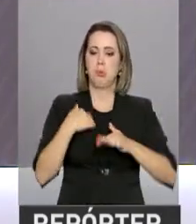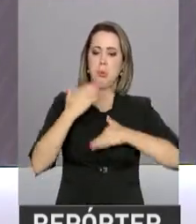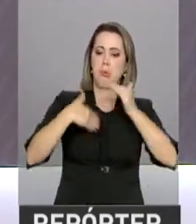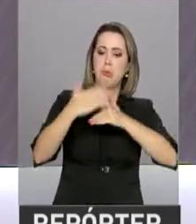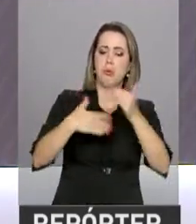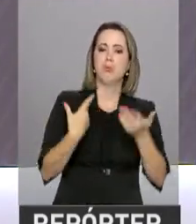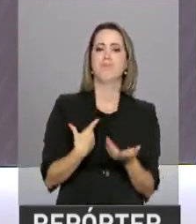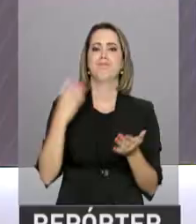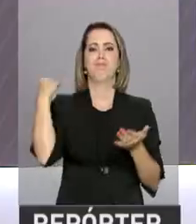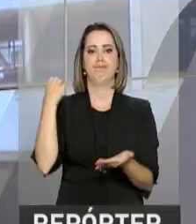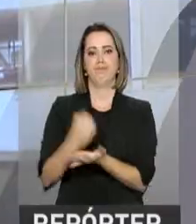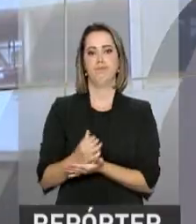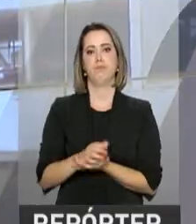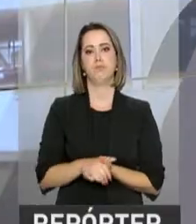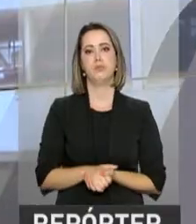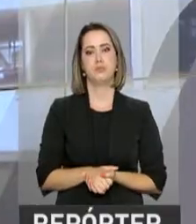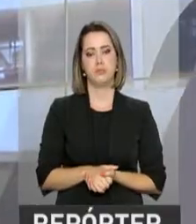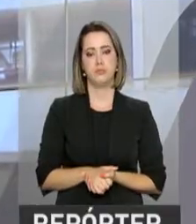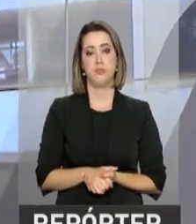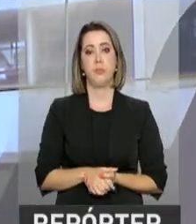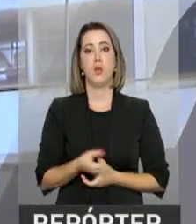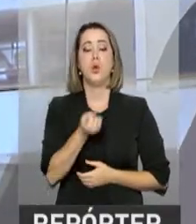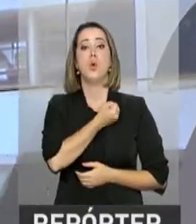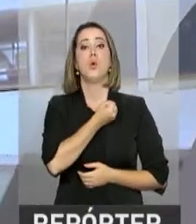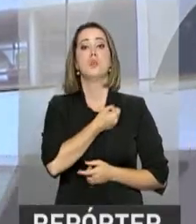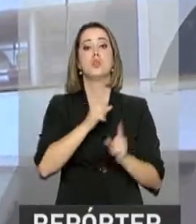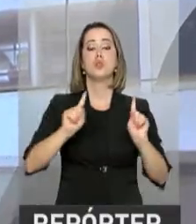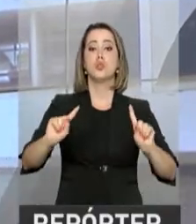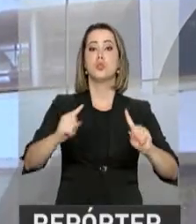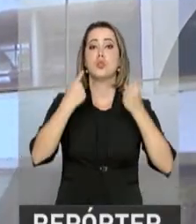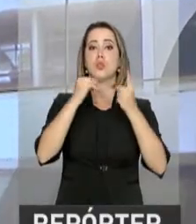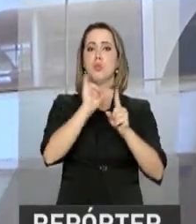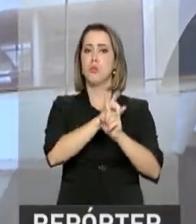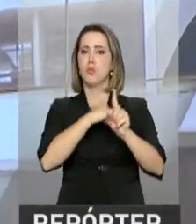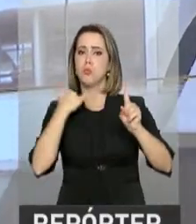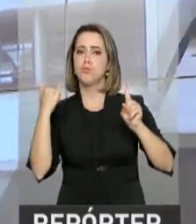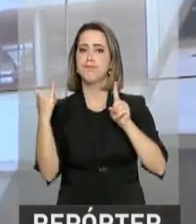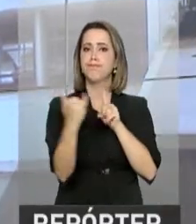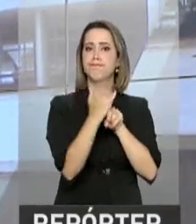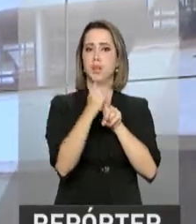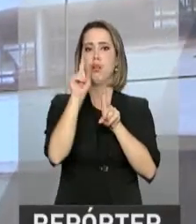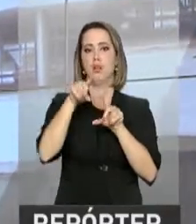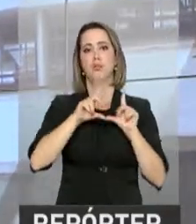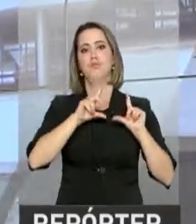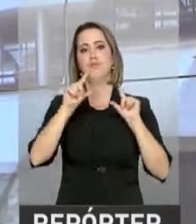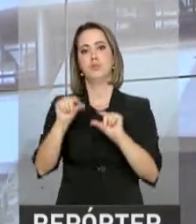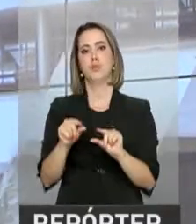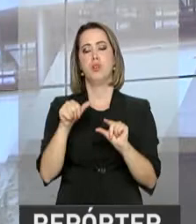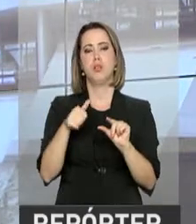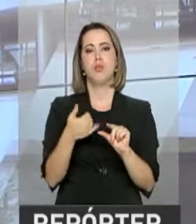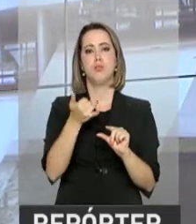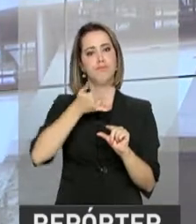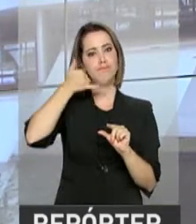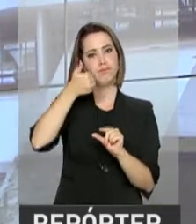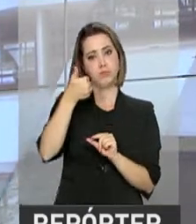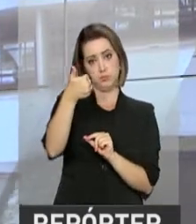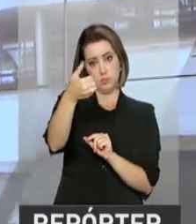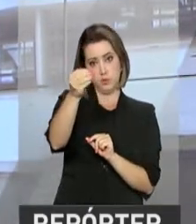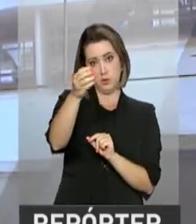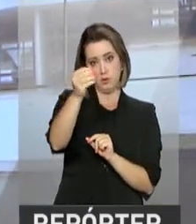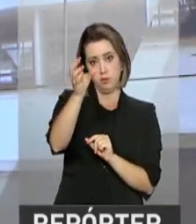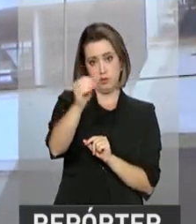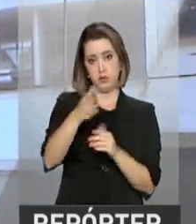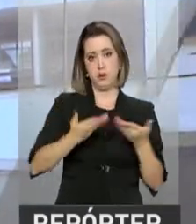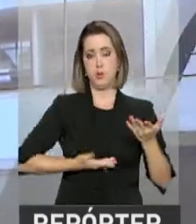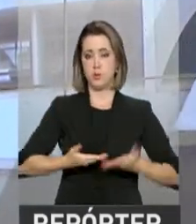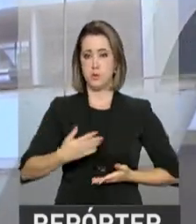o crime o registro de denúncias específicas de bullying ainda é pequeno no sistema diz que sem o serviço